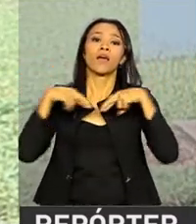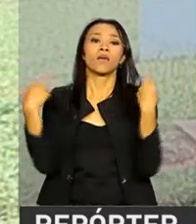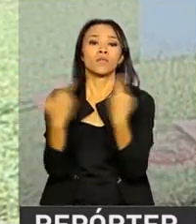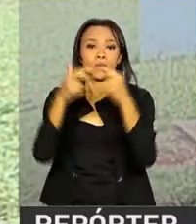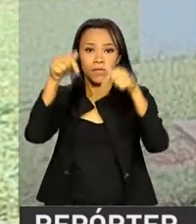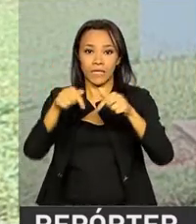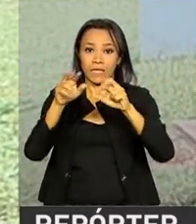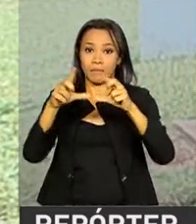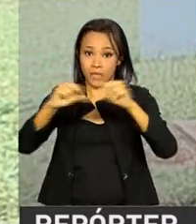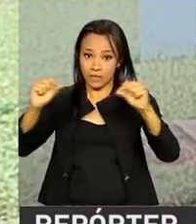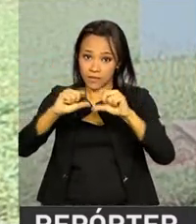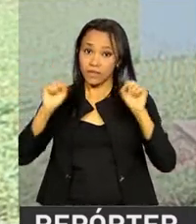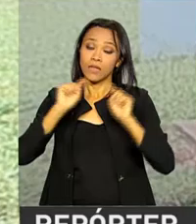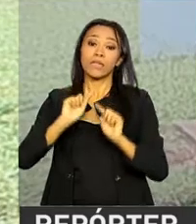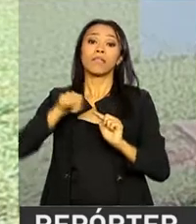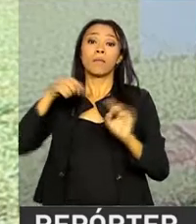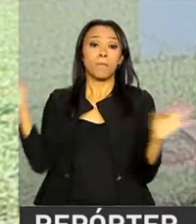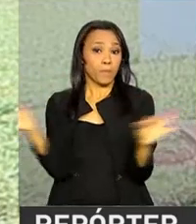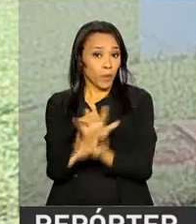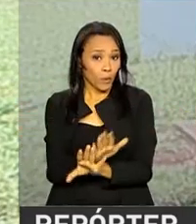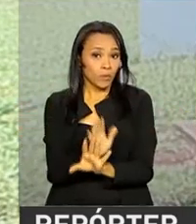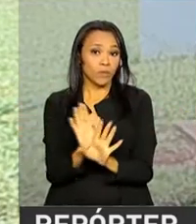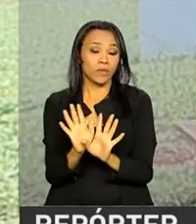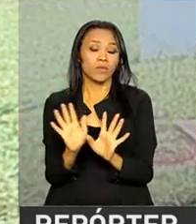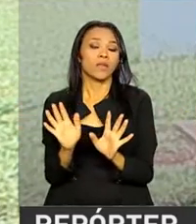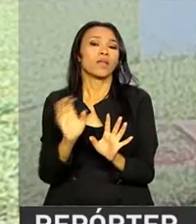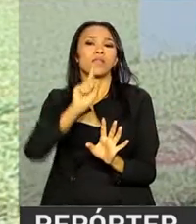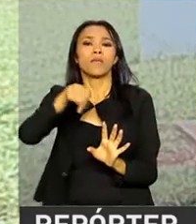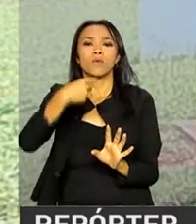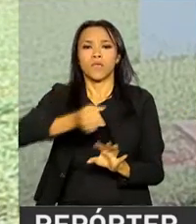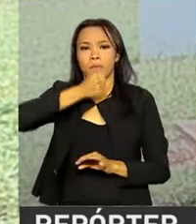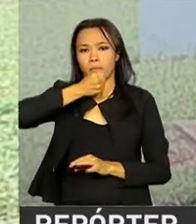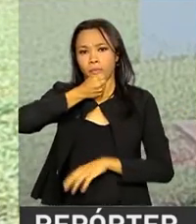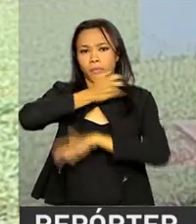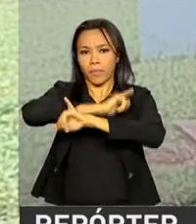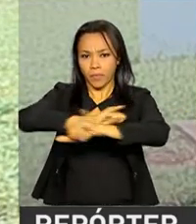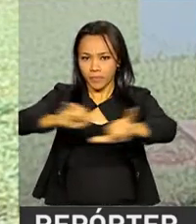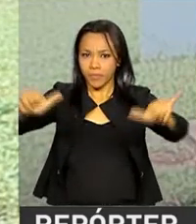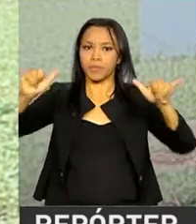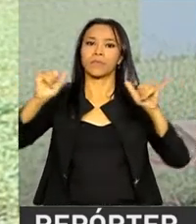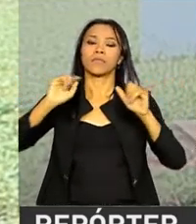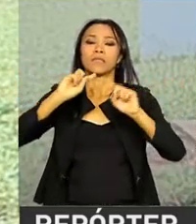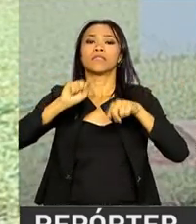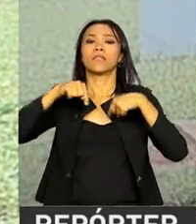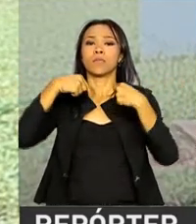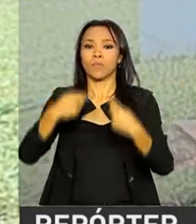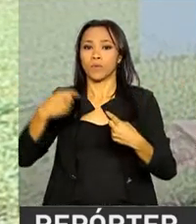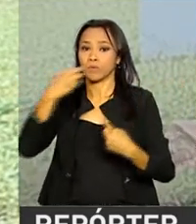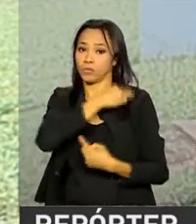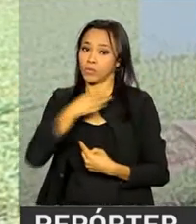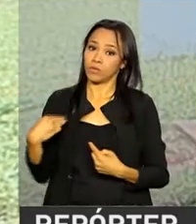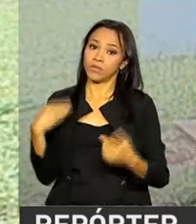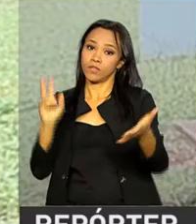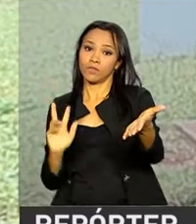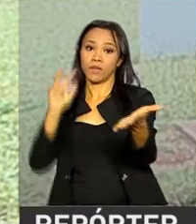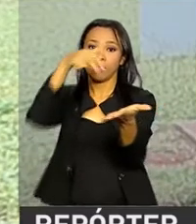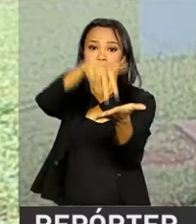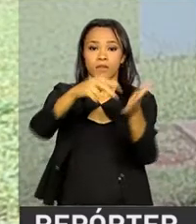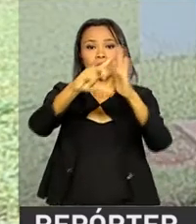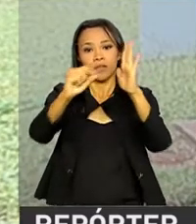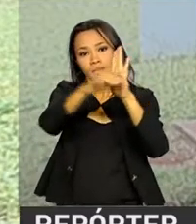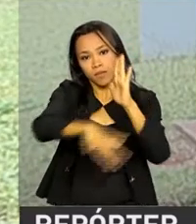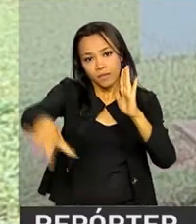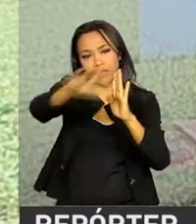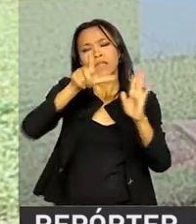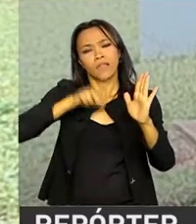da reunião o ministro da justiça alexandre de moraes participa de uma coletiva aqui no ministério segue para o palácio do planalto onde ele se reúne com o